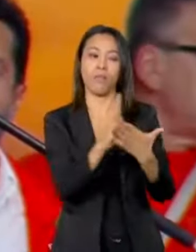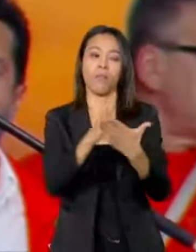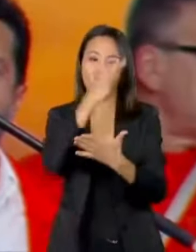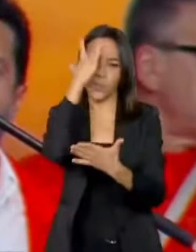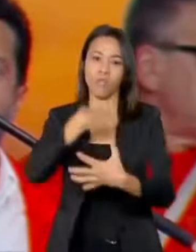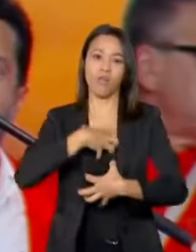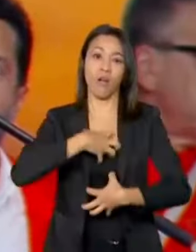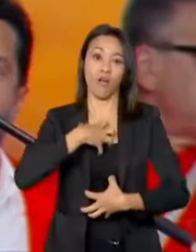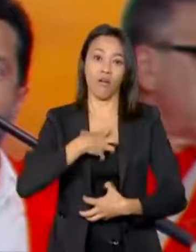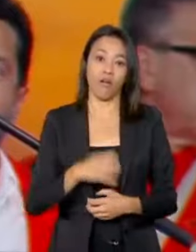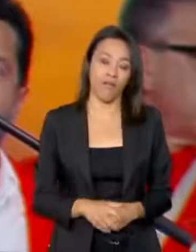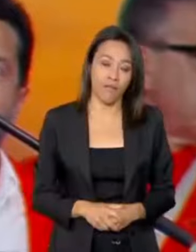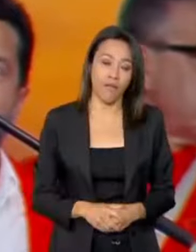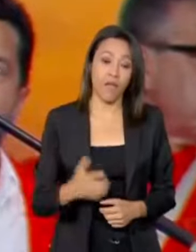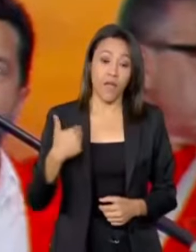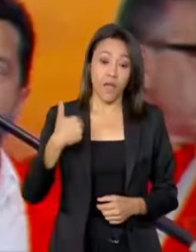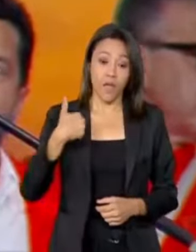Eu estou aqui.